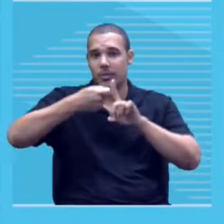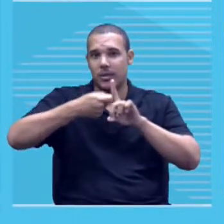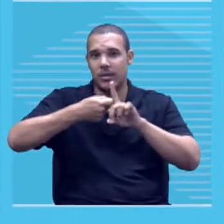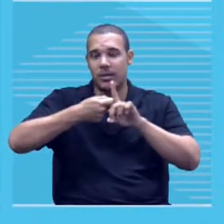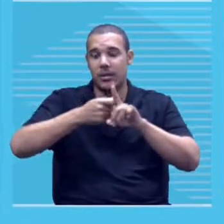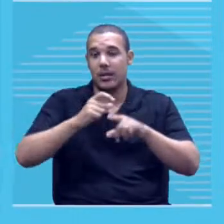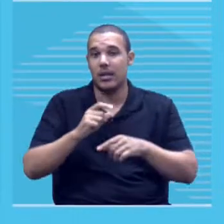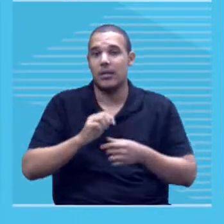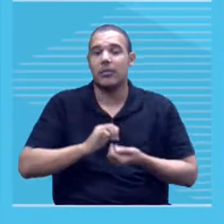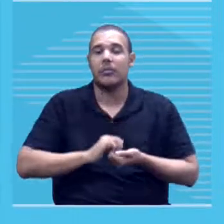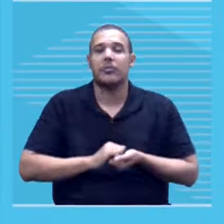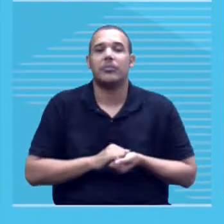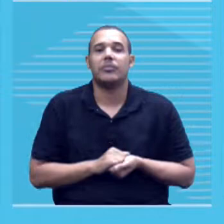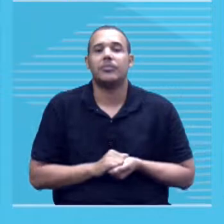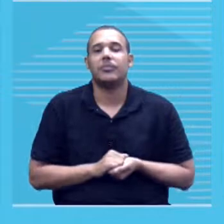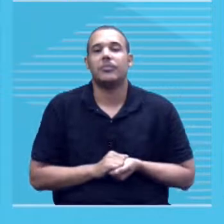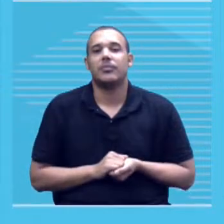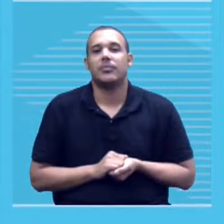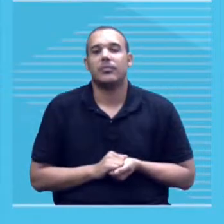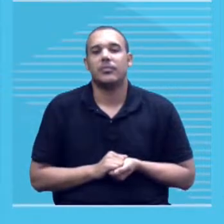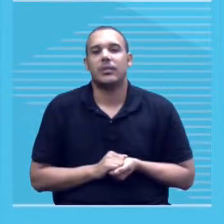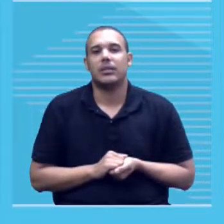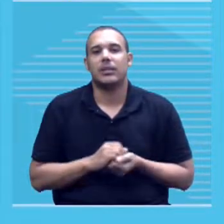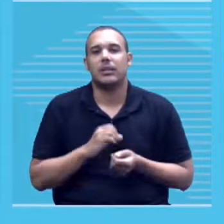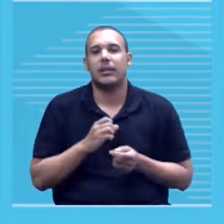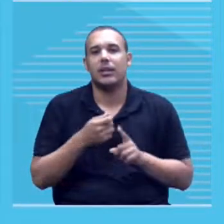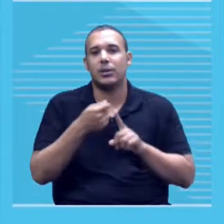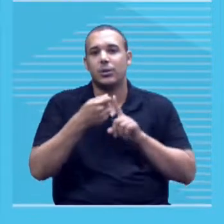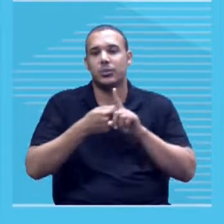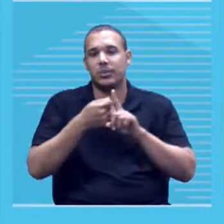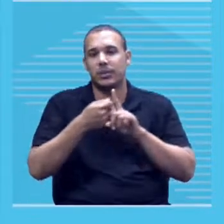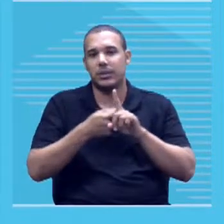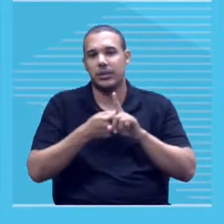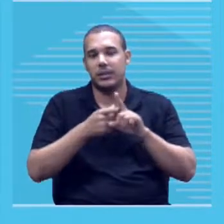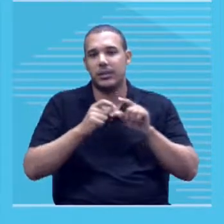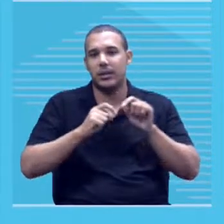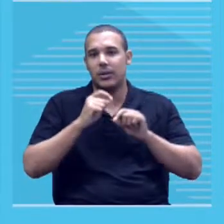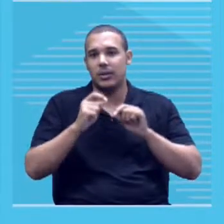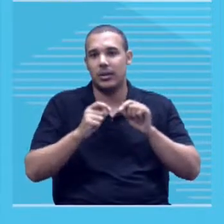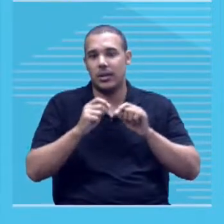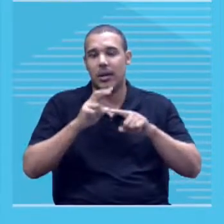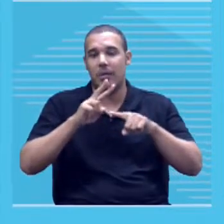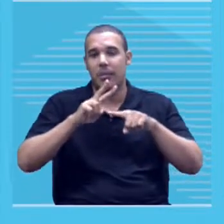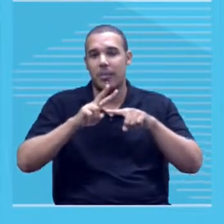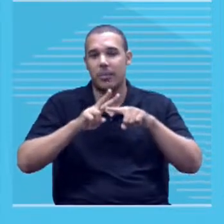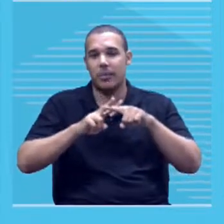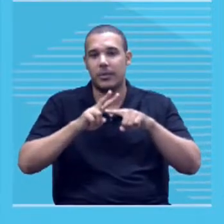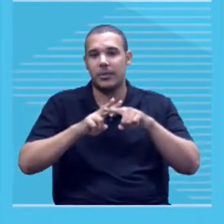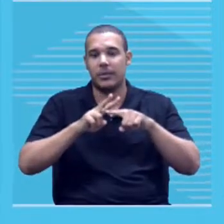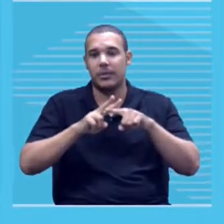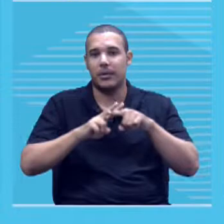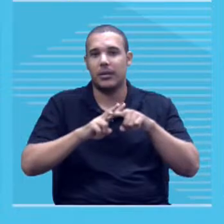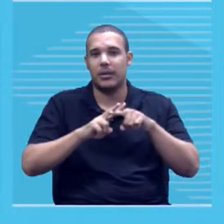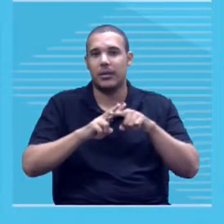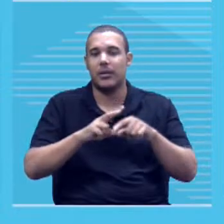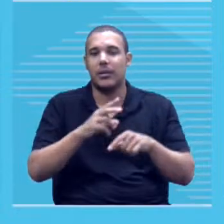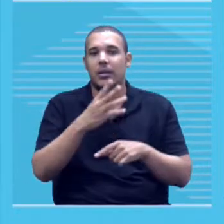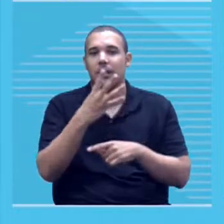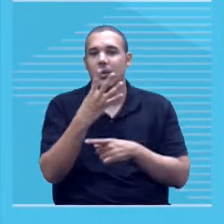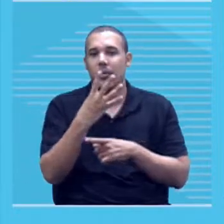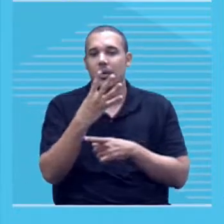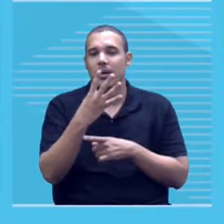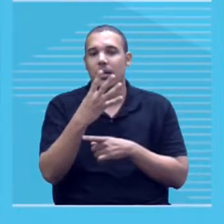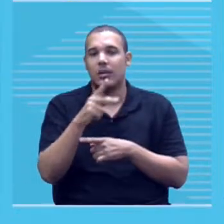um dia, certo? Quando eu falo de um mês, o que é que eu estou falando? Estou falando que a minha potência é de 4